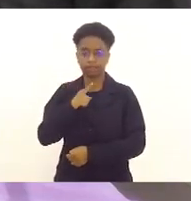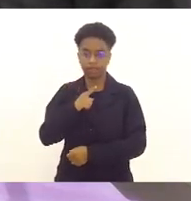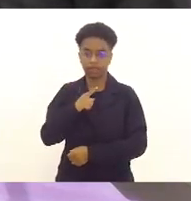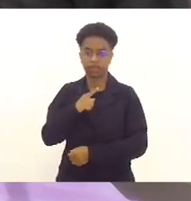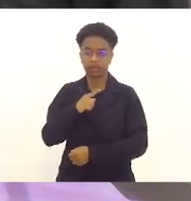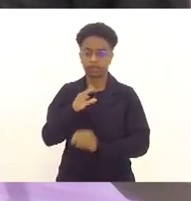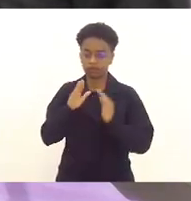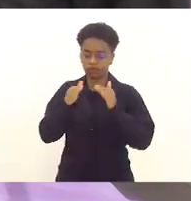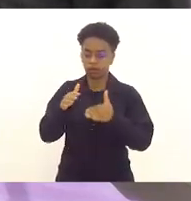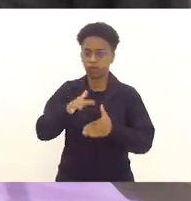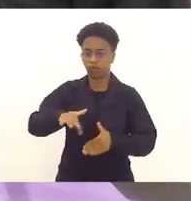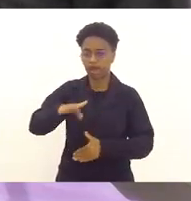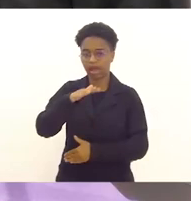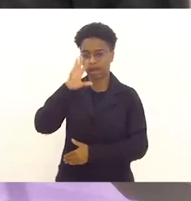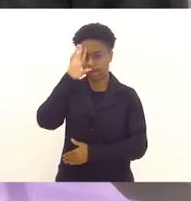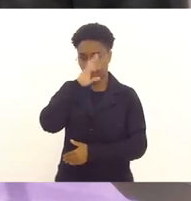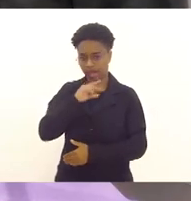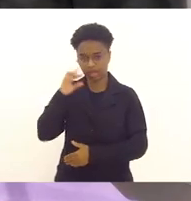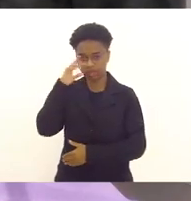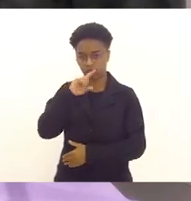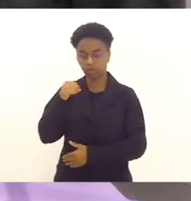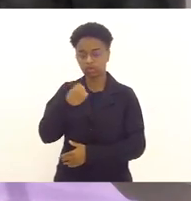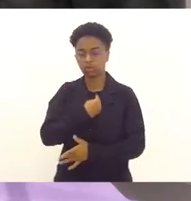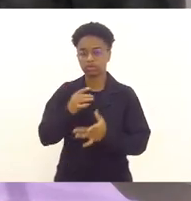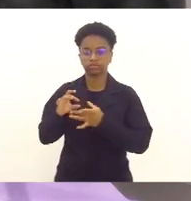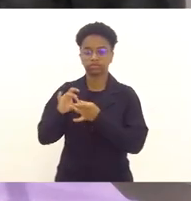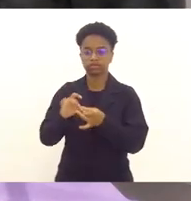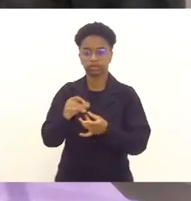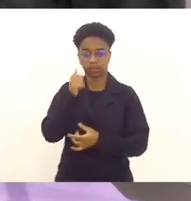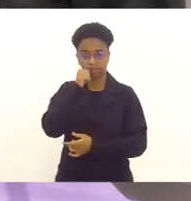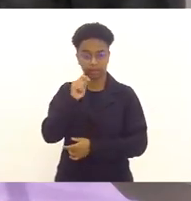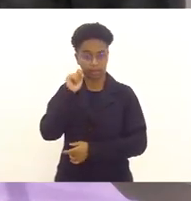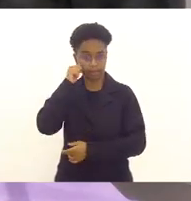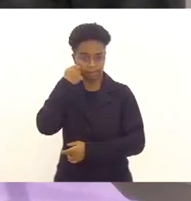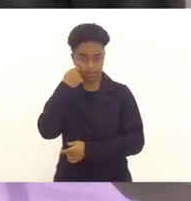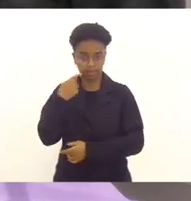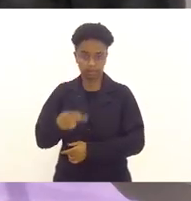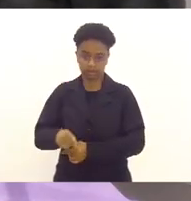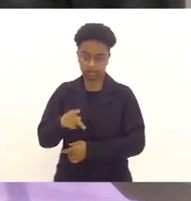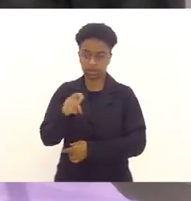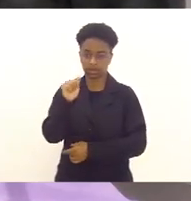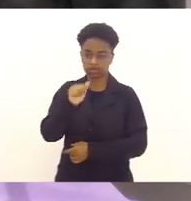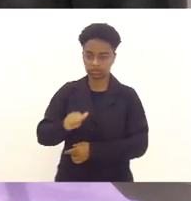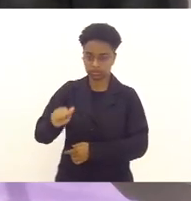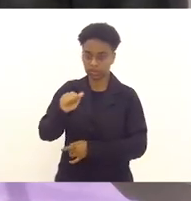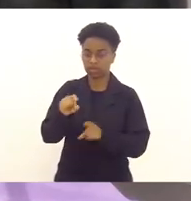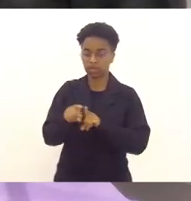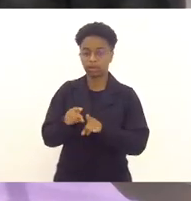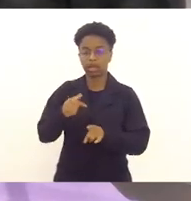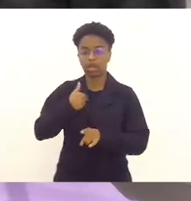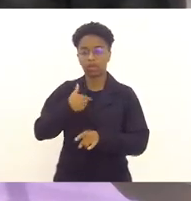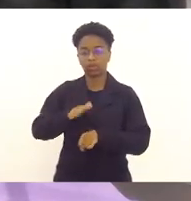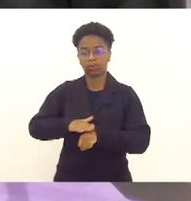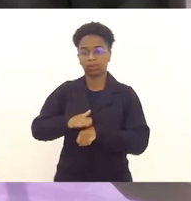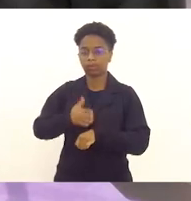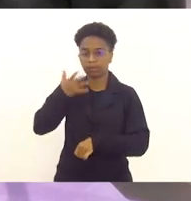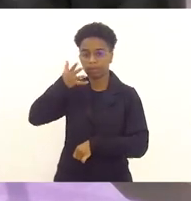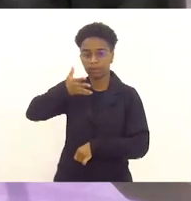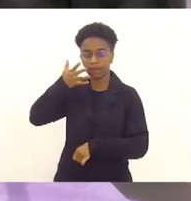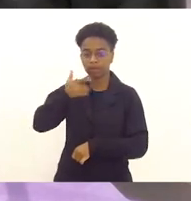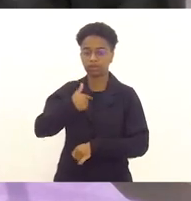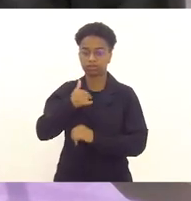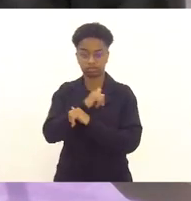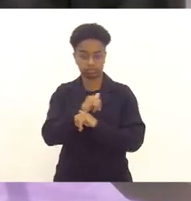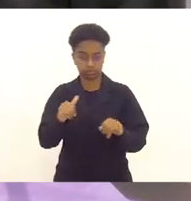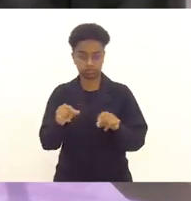recorte racial nós reunimos as mulheres viu as mulheres pretas da associação e eu mesma faço palestras e digo para elas